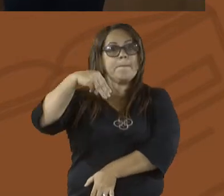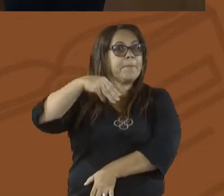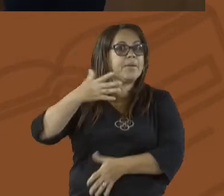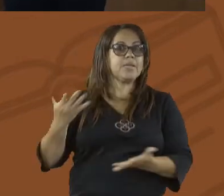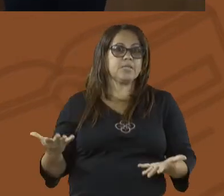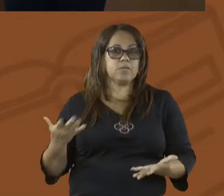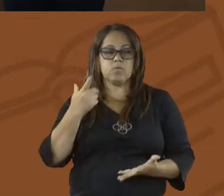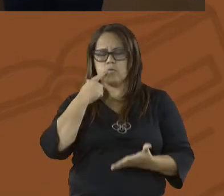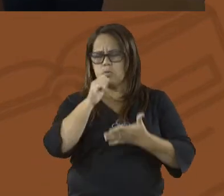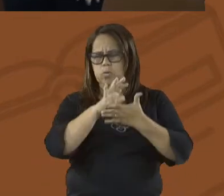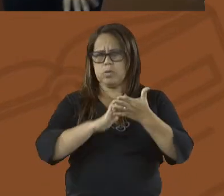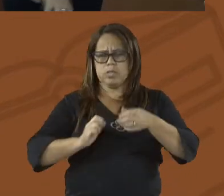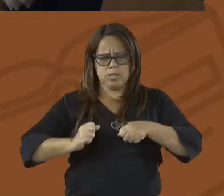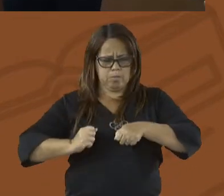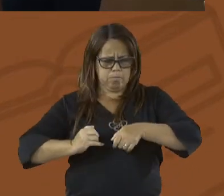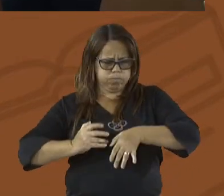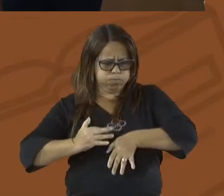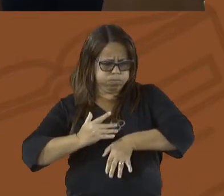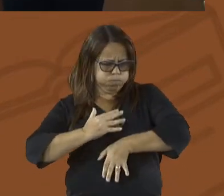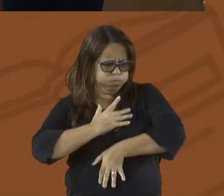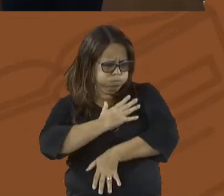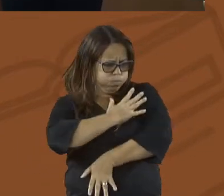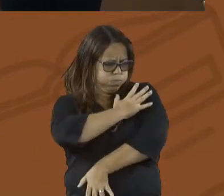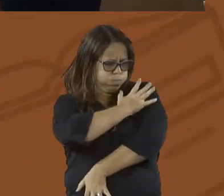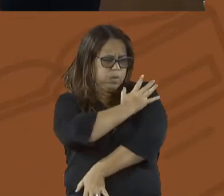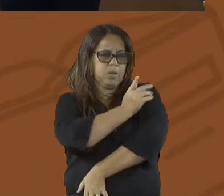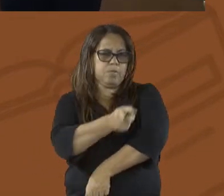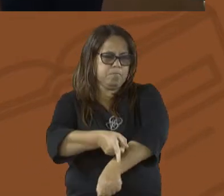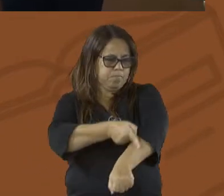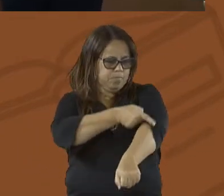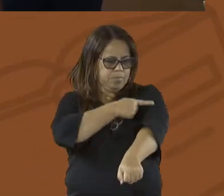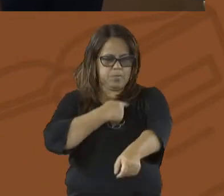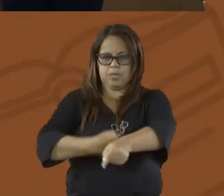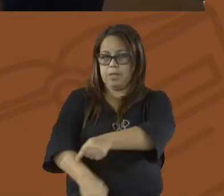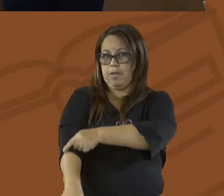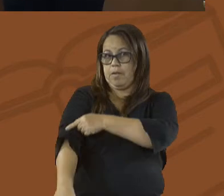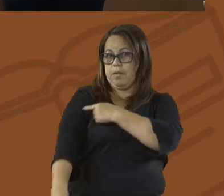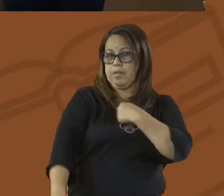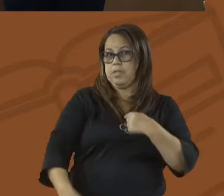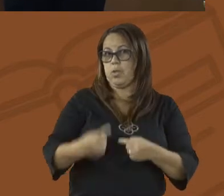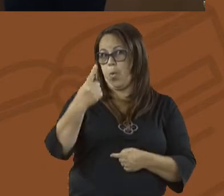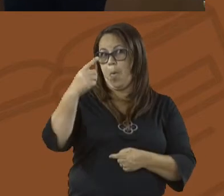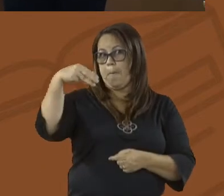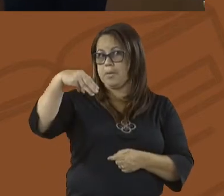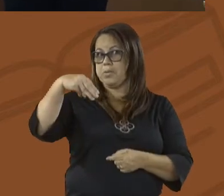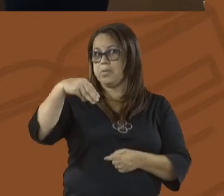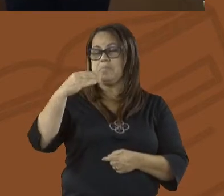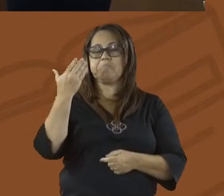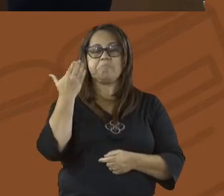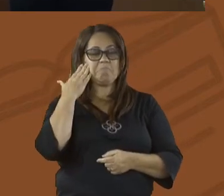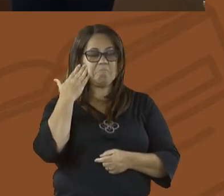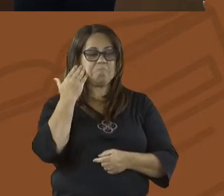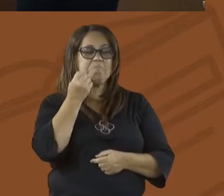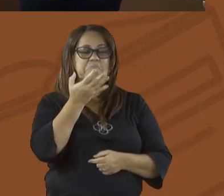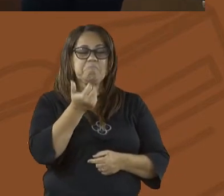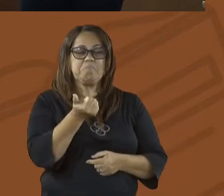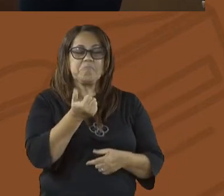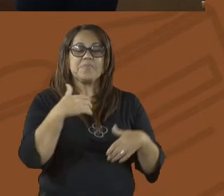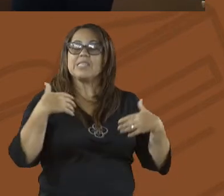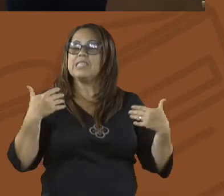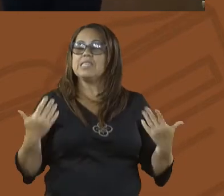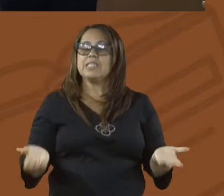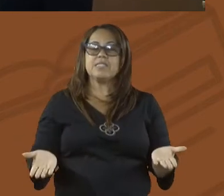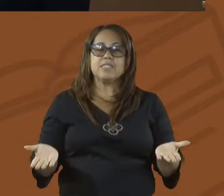o sangue passa no coração, circula no corpo todo e volta para o coração e circula cerca de 1 minuto. Interessante, né, gente? Aí agora a